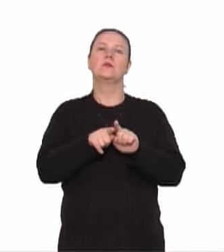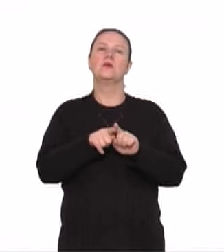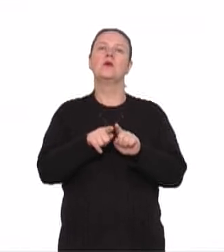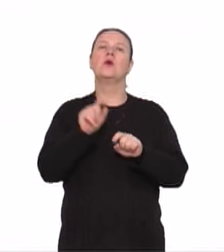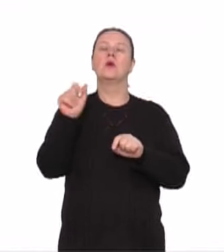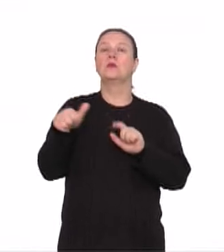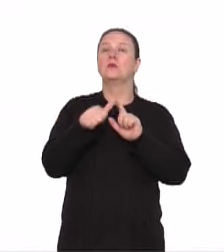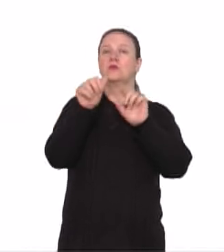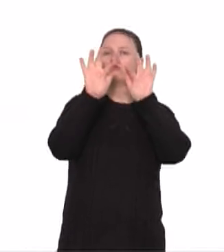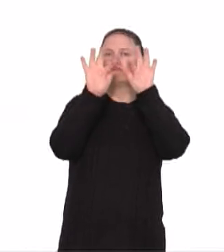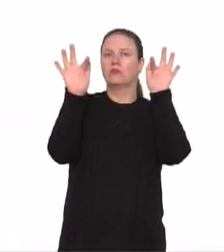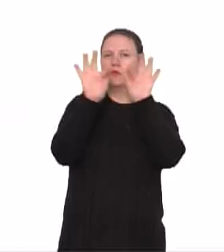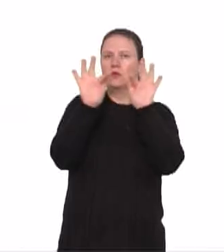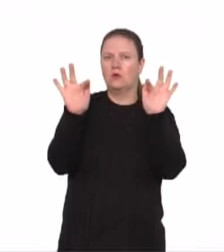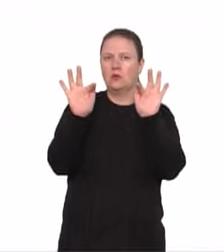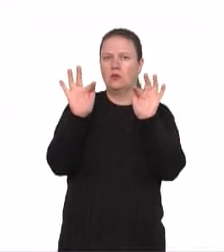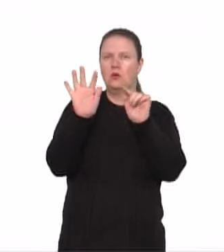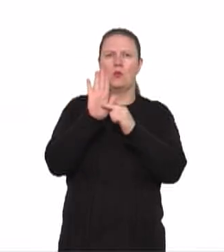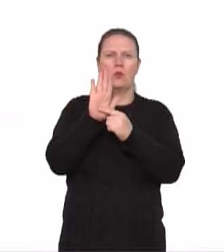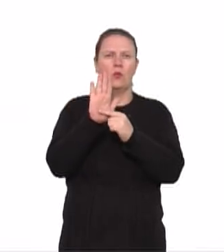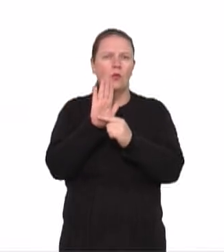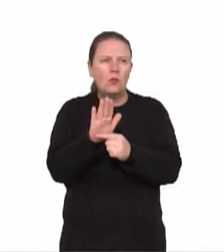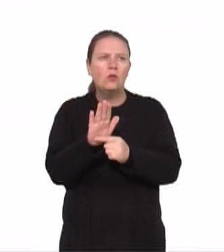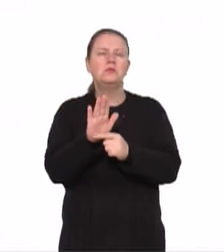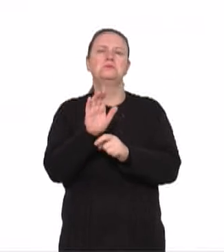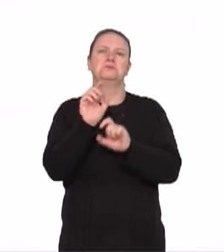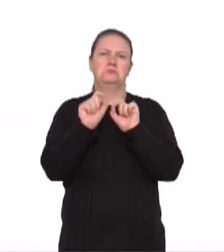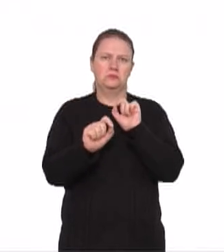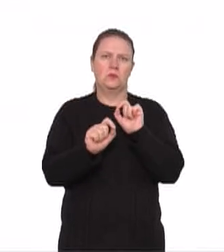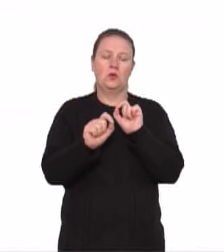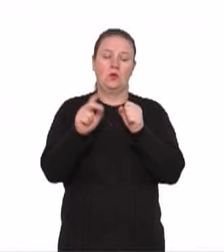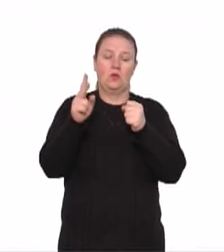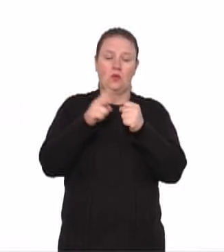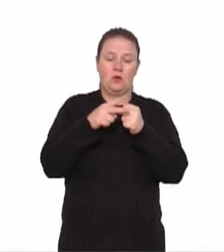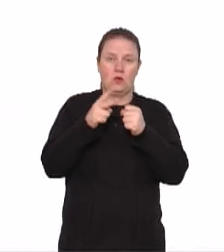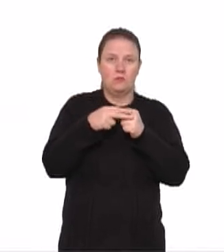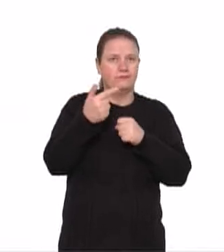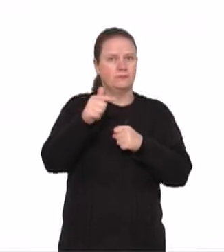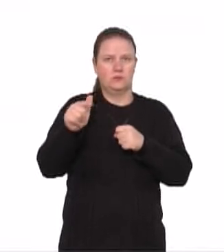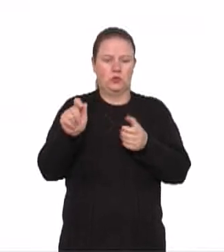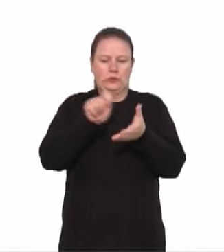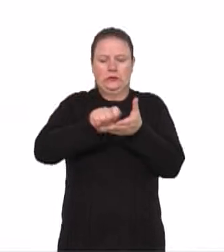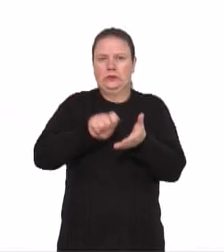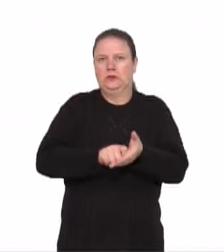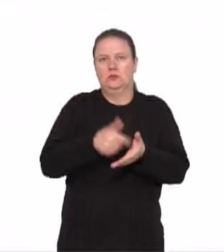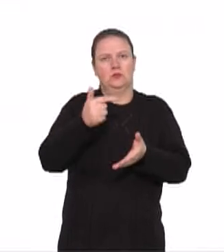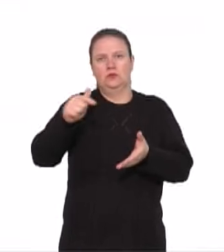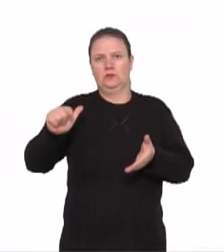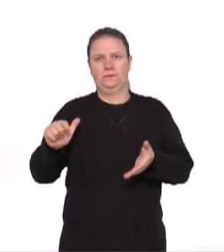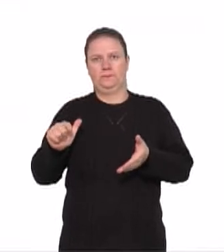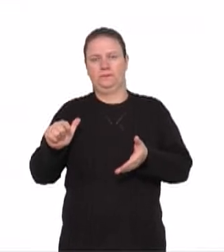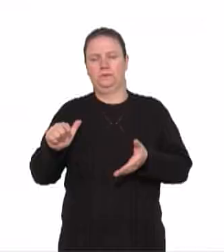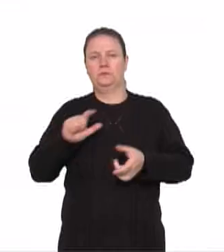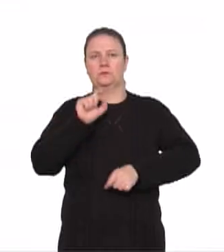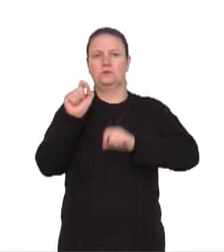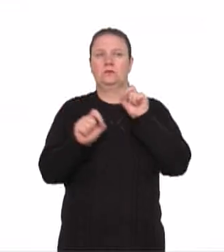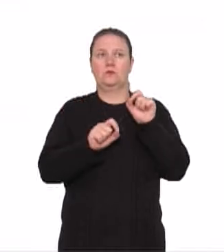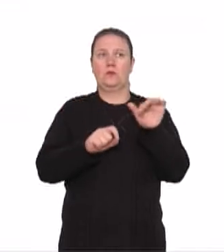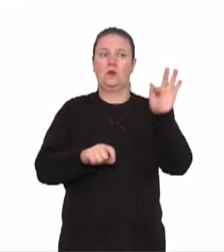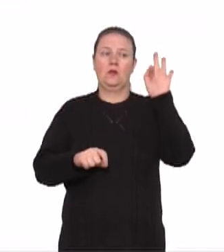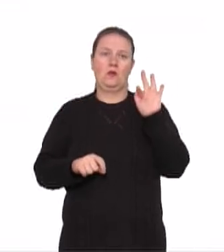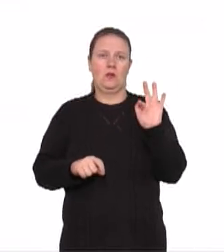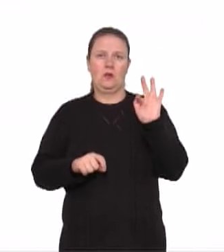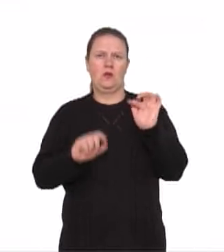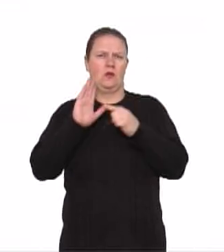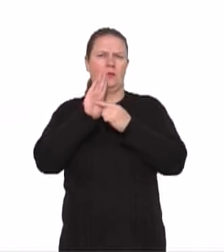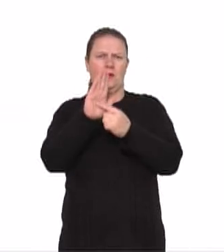promove a criticidade e apresenta imagens, que são os recursos não verbais. Quem marcou F, né, onde diz lá, a charge não apresenta